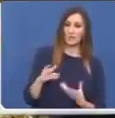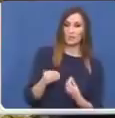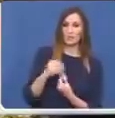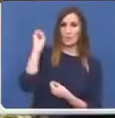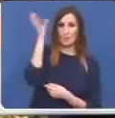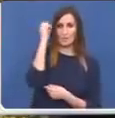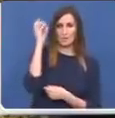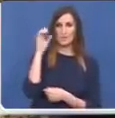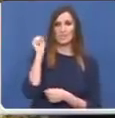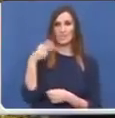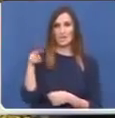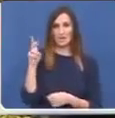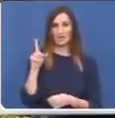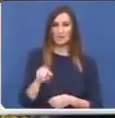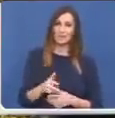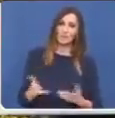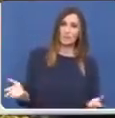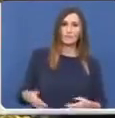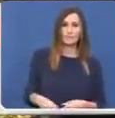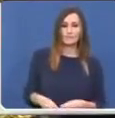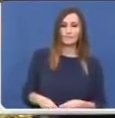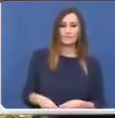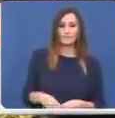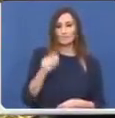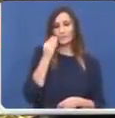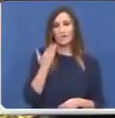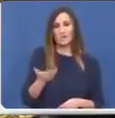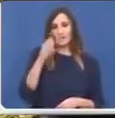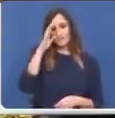a ambulância, mais a GNR, pronto. Foi assim.